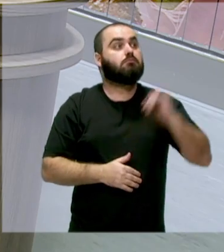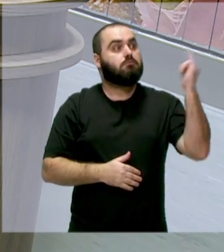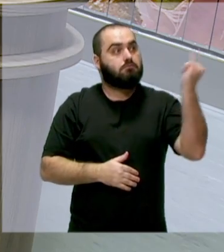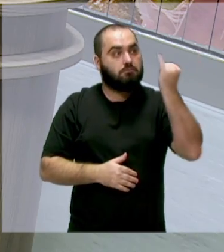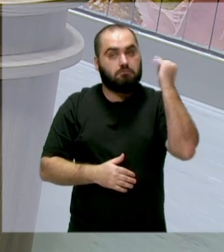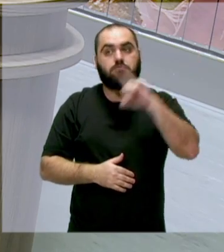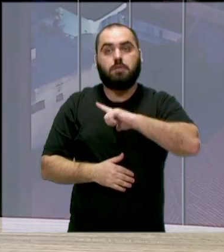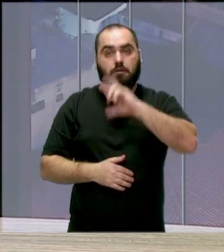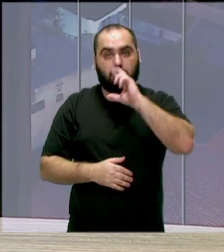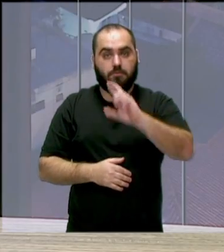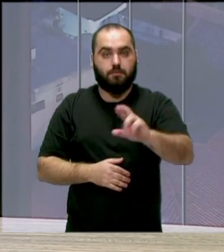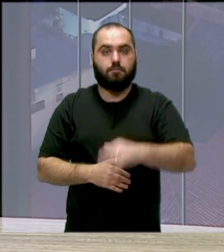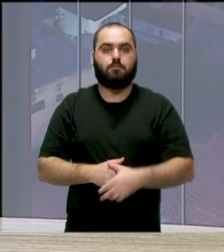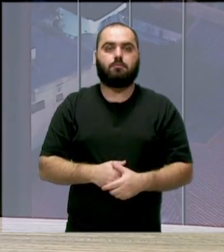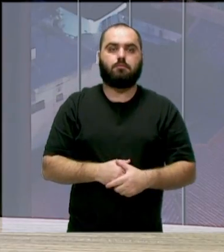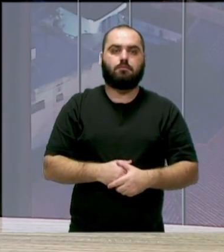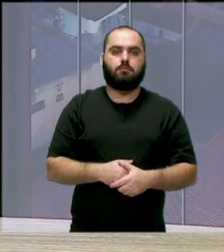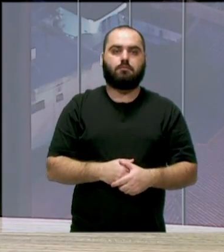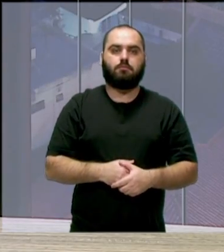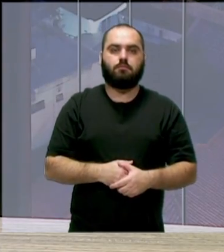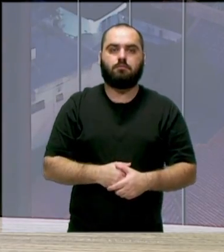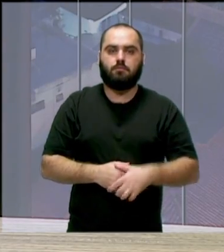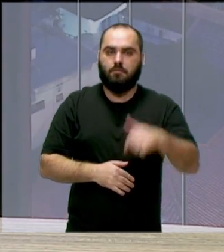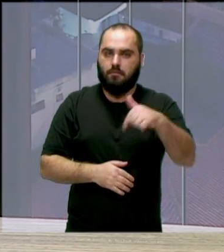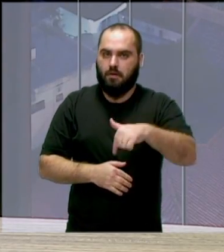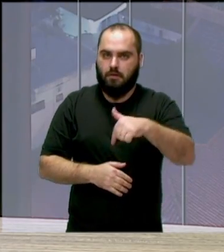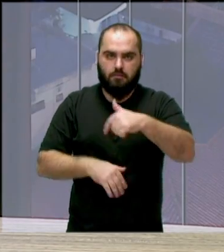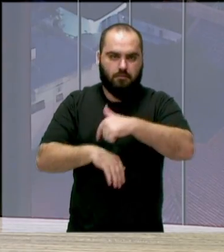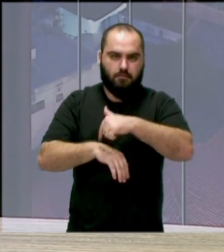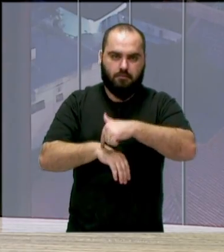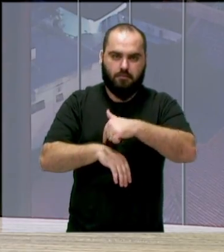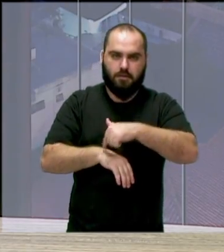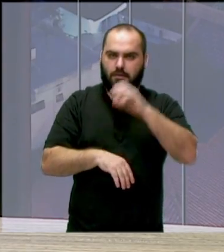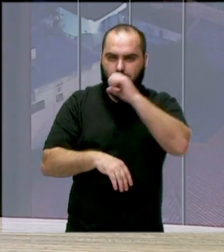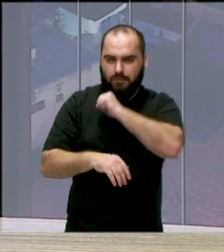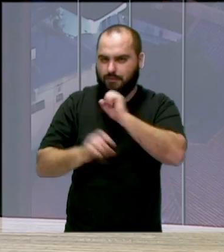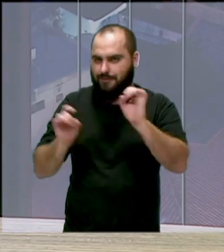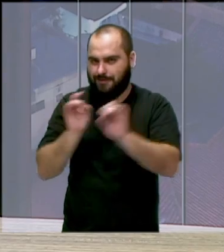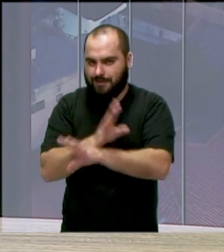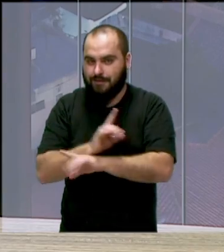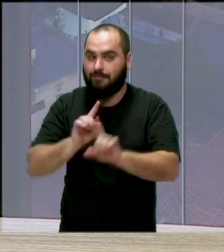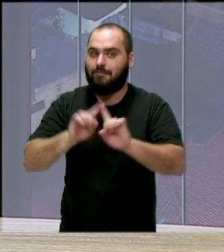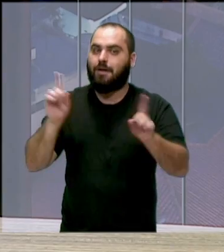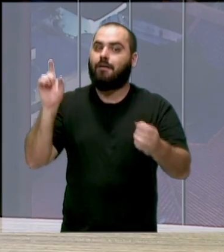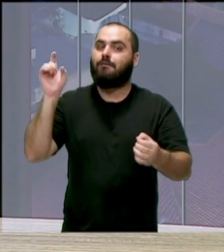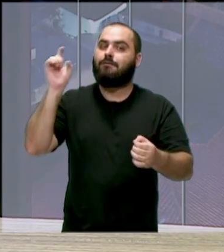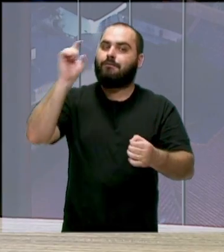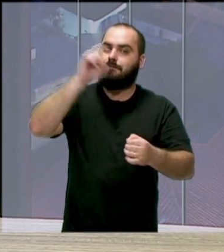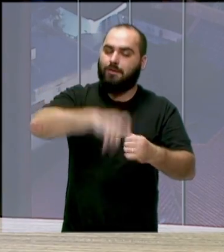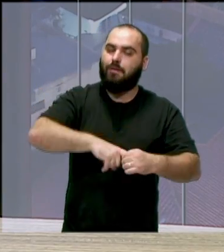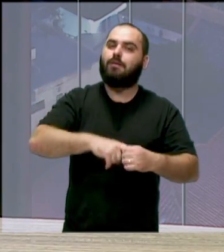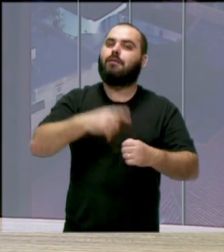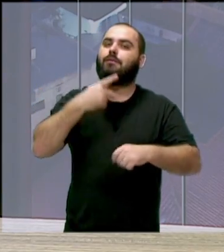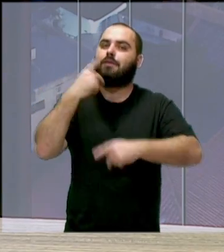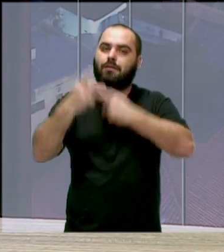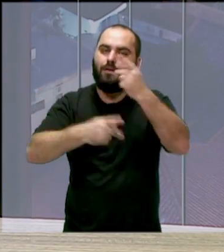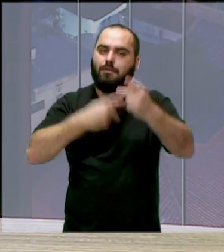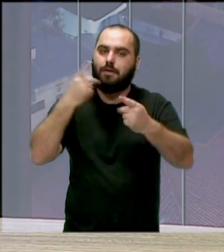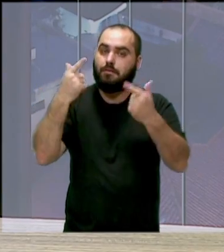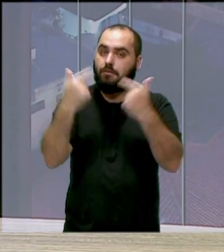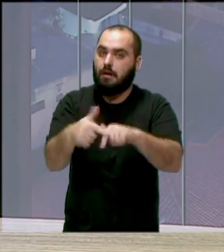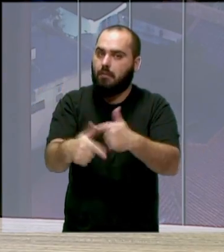algum resultado, né? A gente está com esse bloco aqui agora meio estourado, mas na volta a gente continua aqui falando sobre